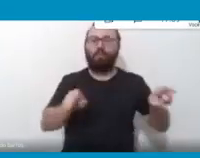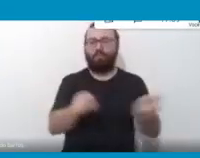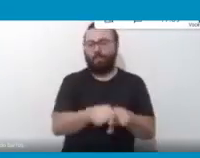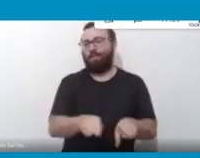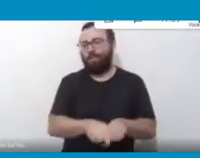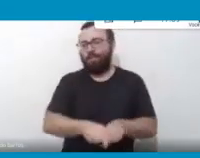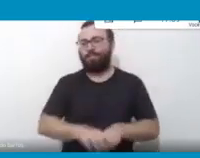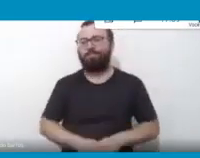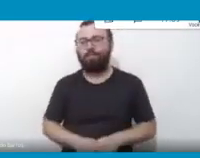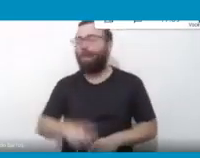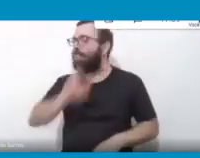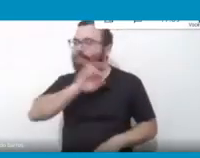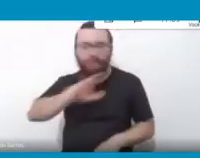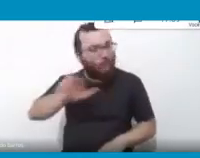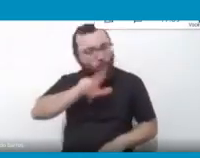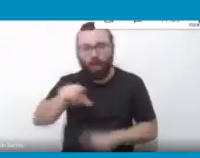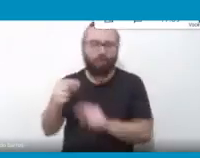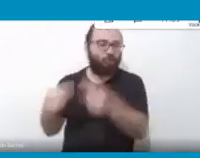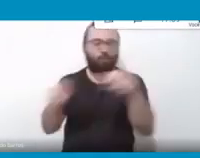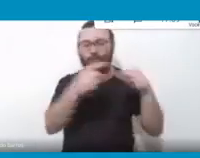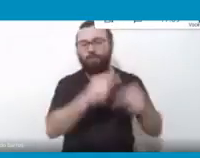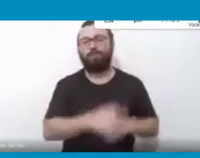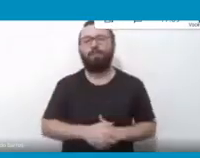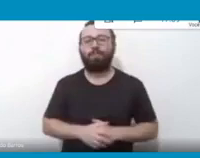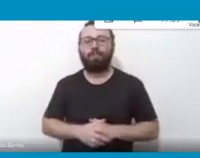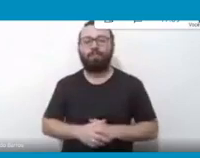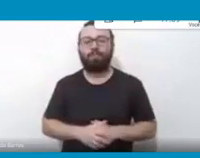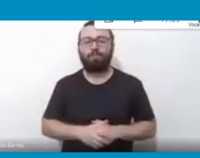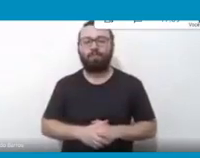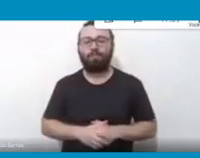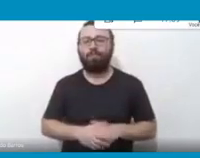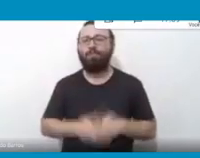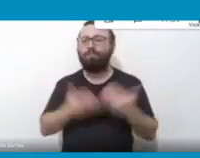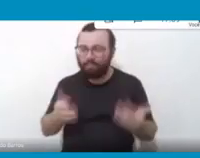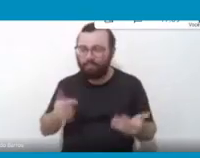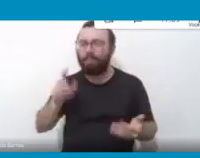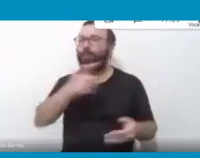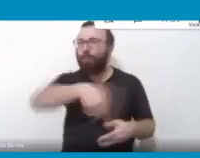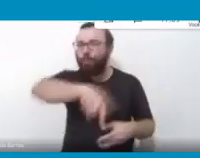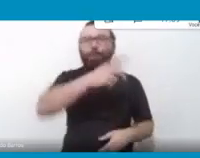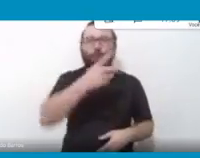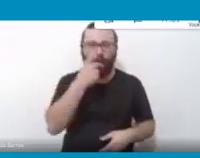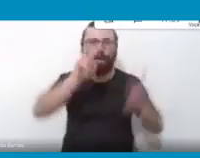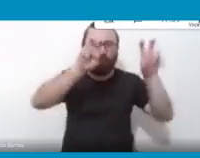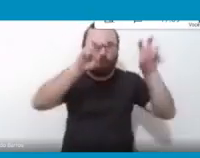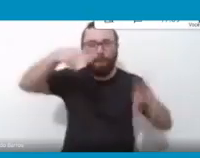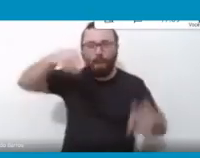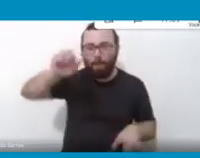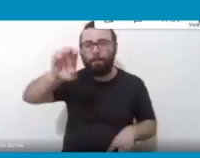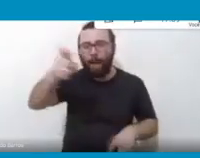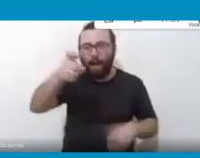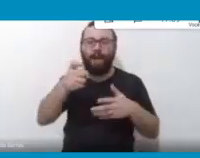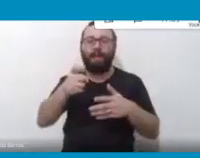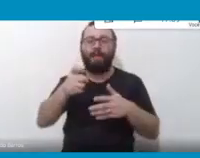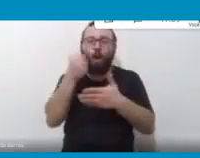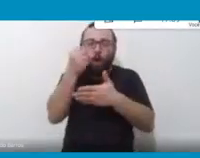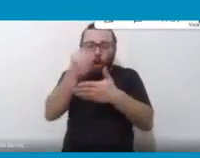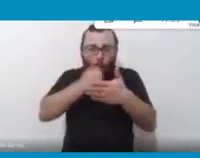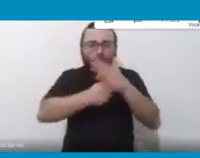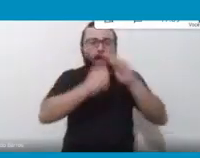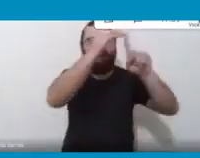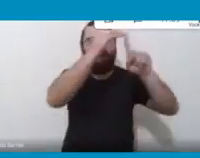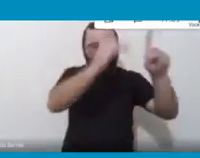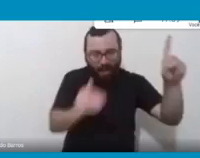era discutida. Uma pausa que todo mundo, aquela coisa bem marxista de luta de classe. A questão é luta de classe.